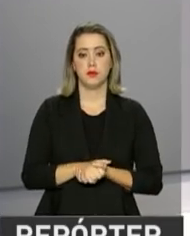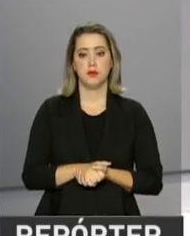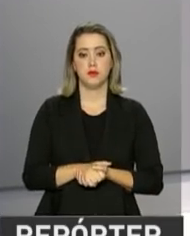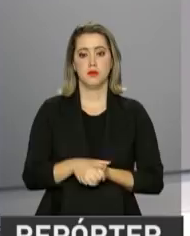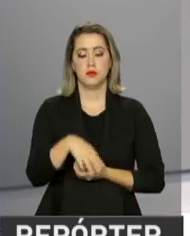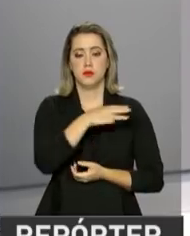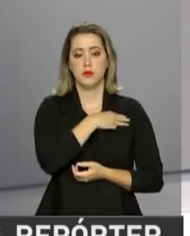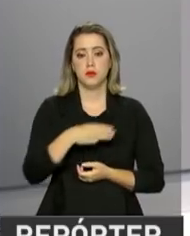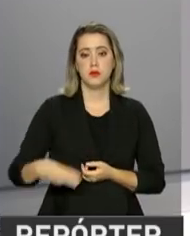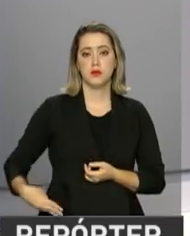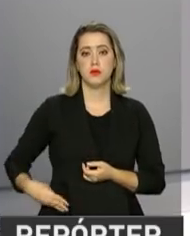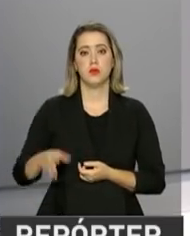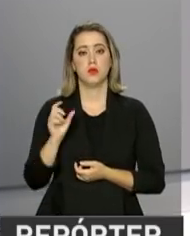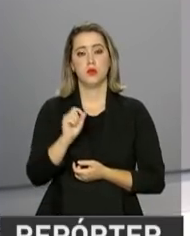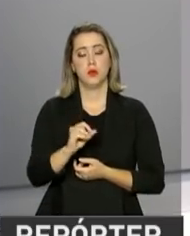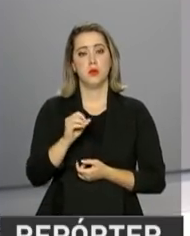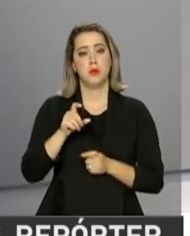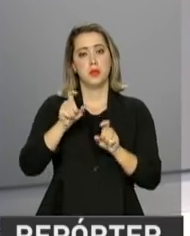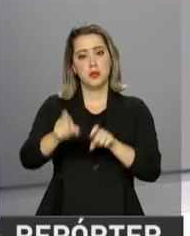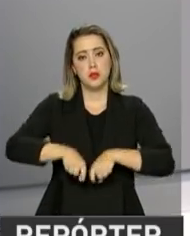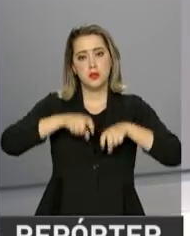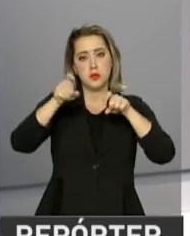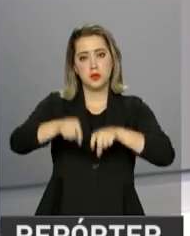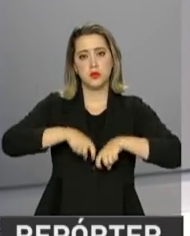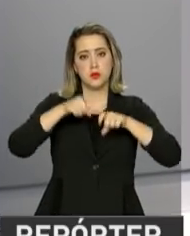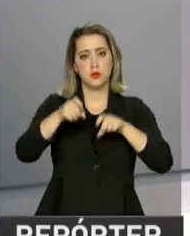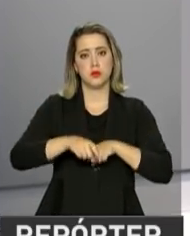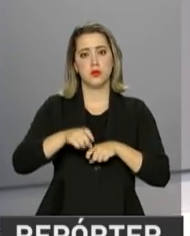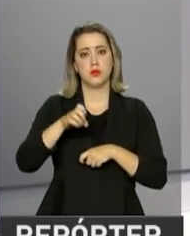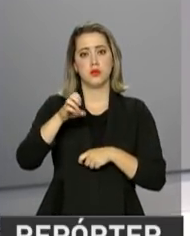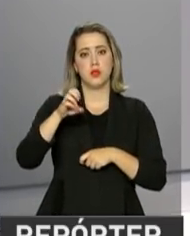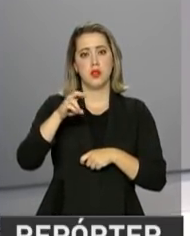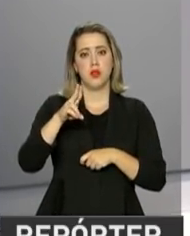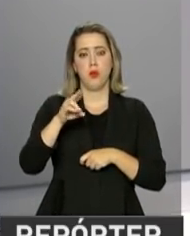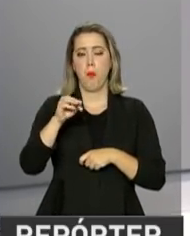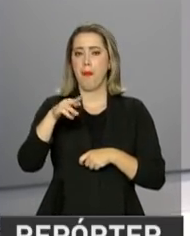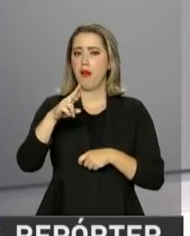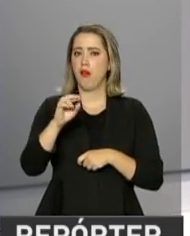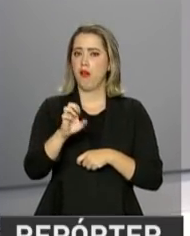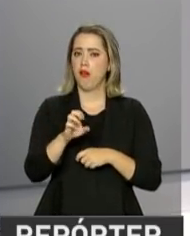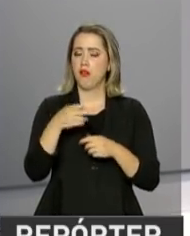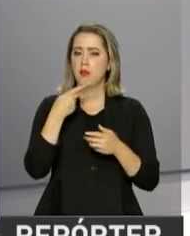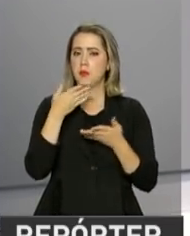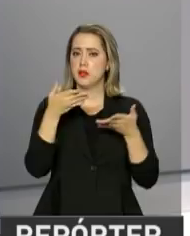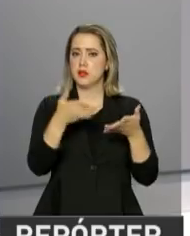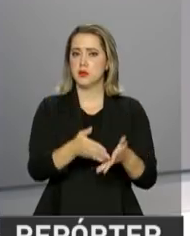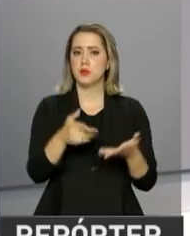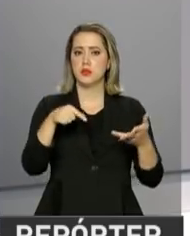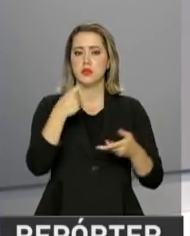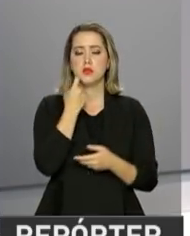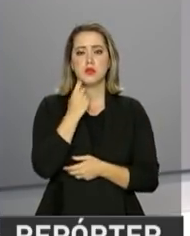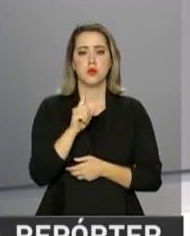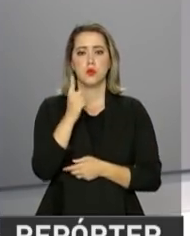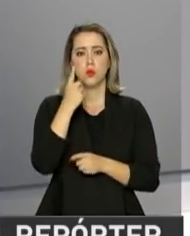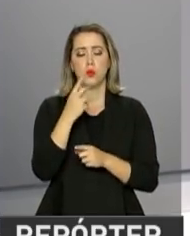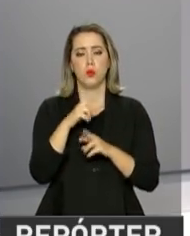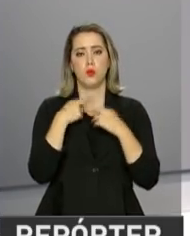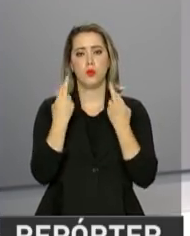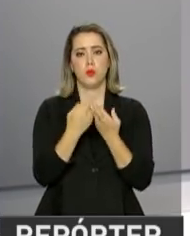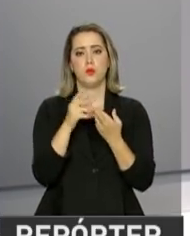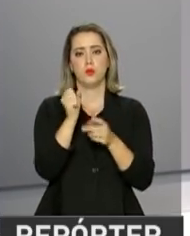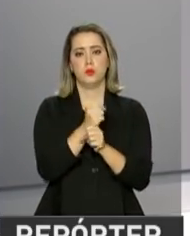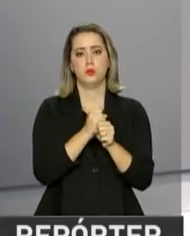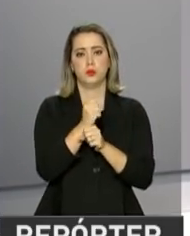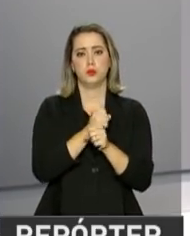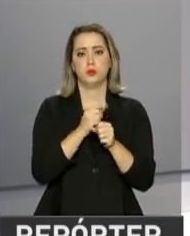O ministro interino da Agricultura, Pecuária e Abastecimento, Elmar Novak, participou nesta sexta-feira da reunião de um ano do governo Michel